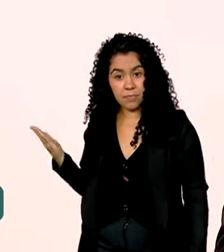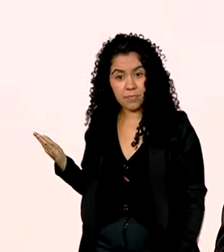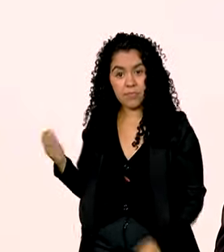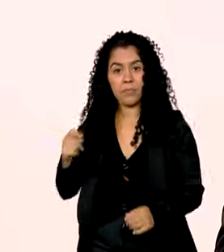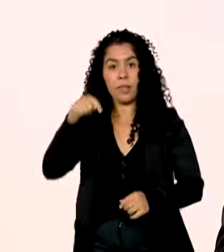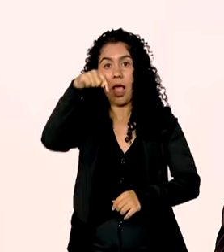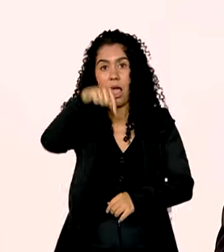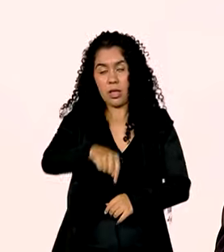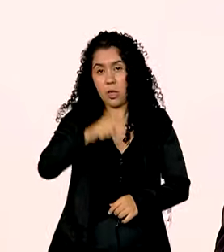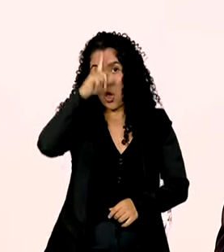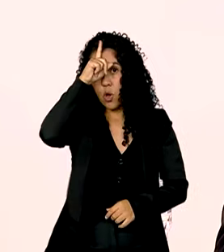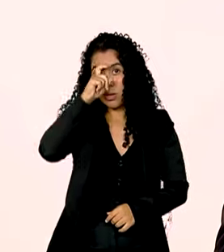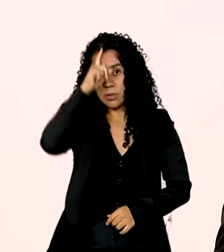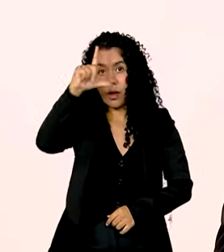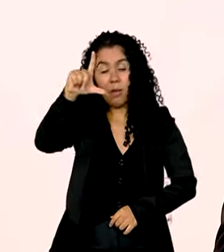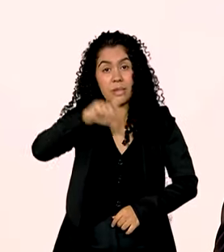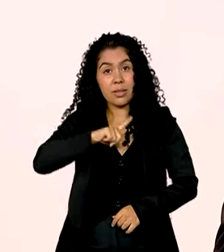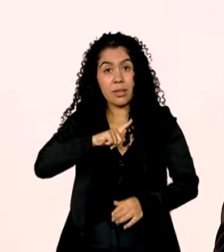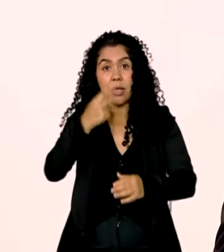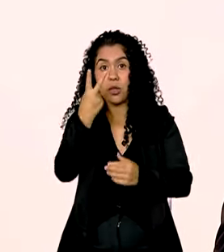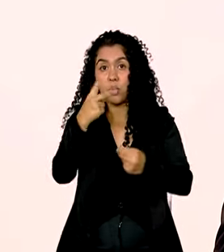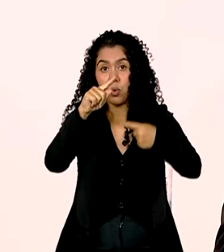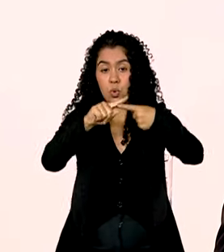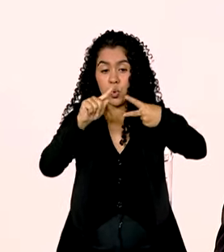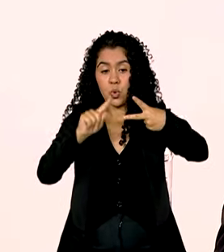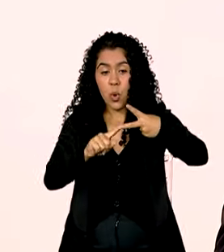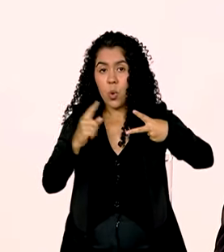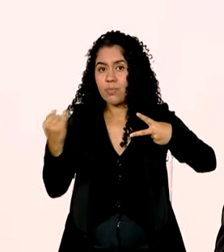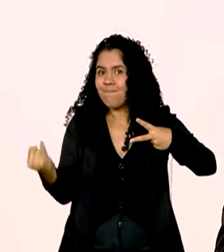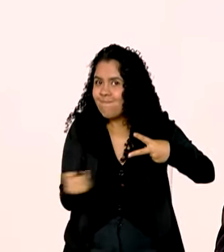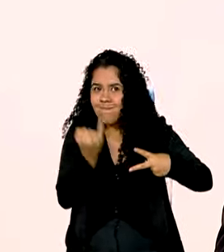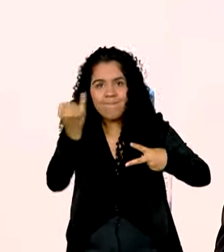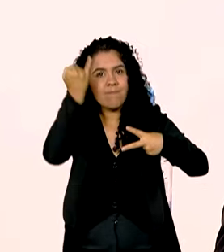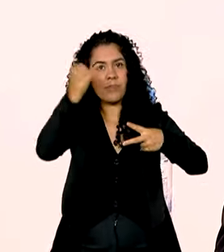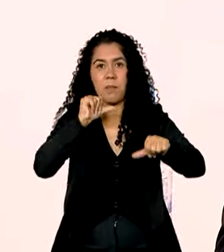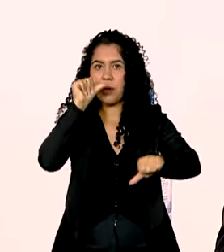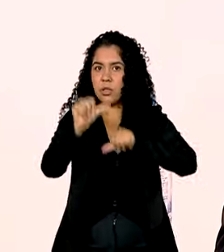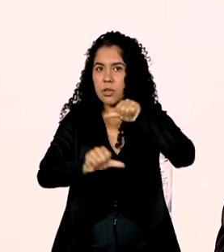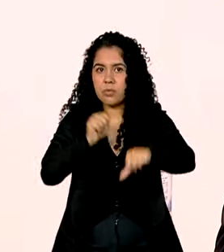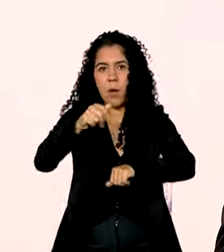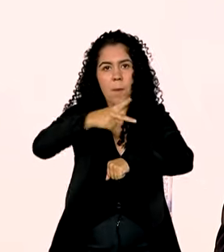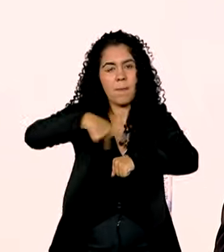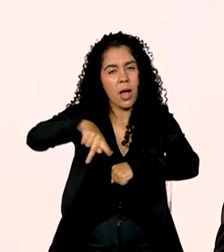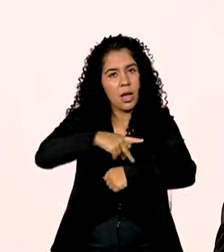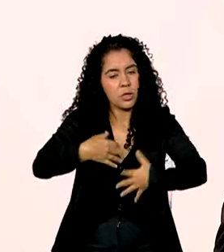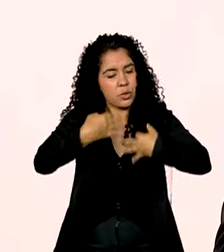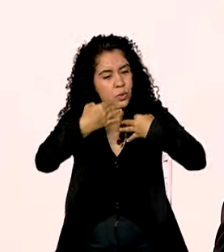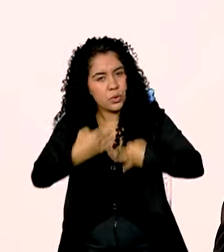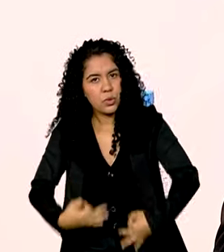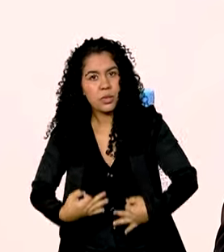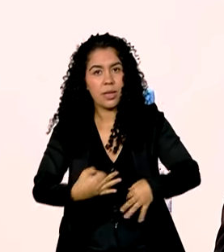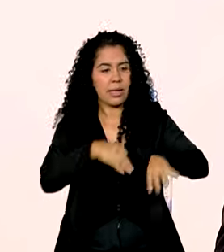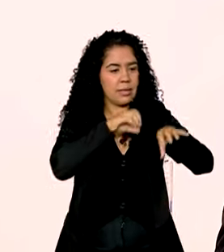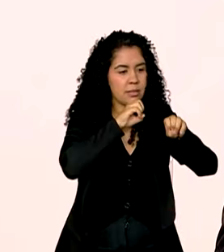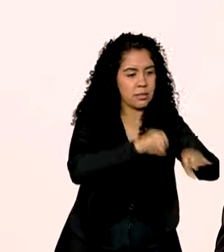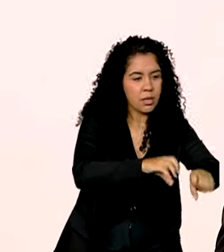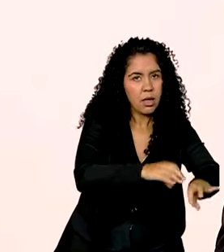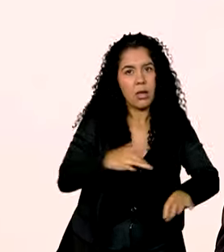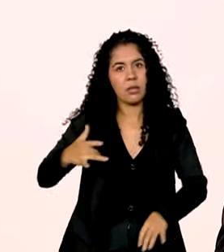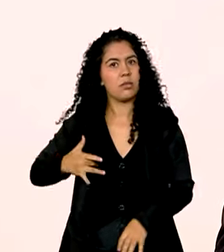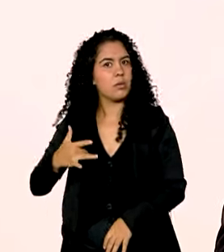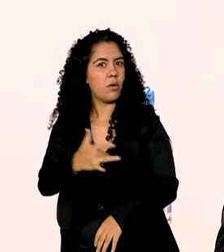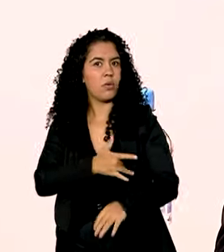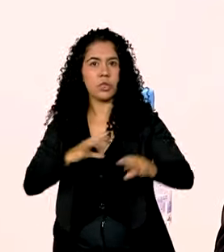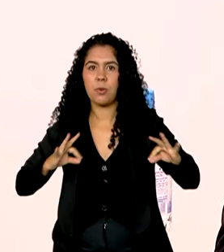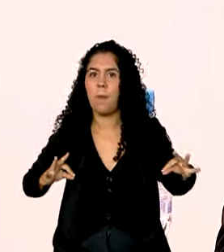desenvolve dois pilares fundamentais para a gente transformar o país numa sociedade cada vez mais justa, que é saúde e educação para todos, é o que se faz